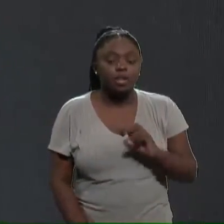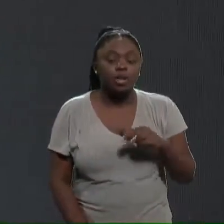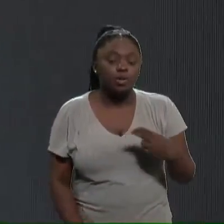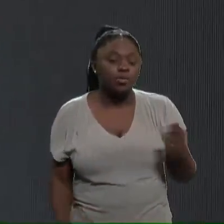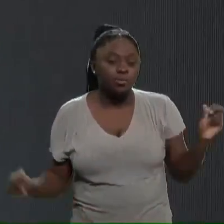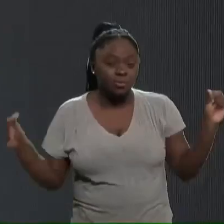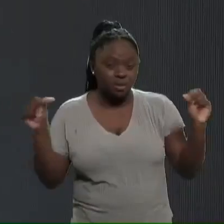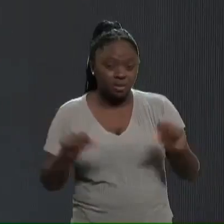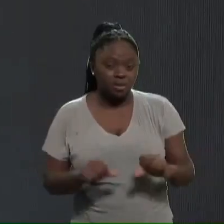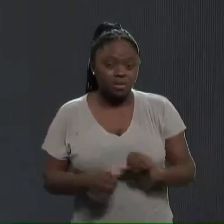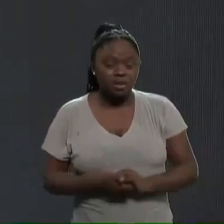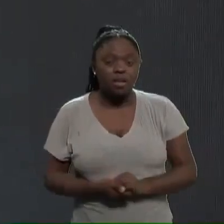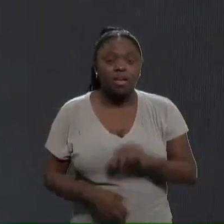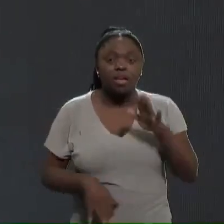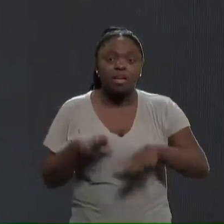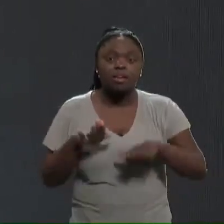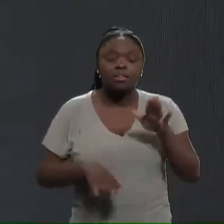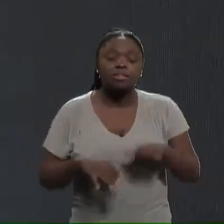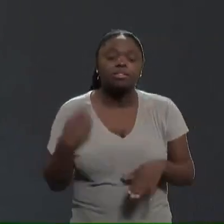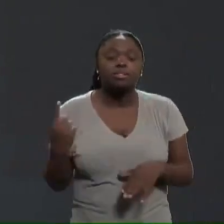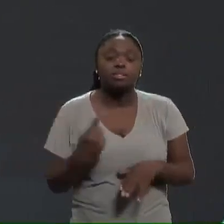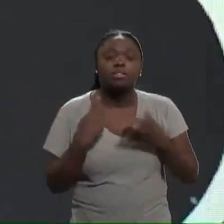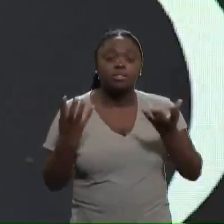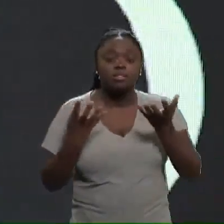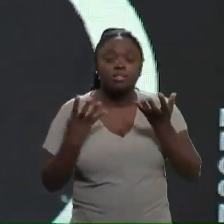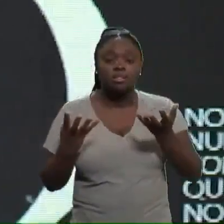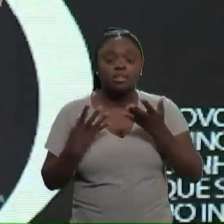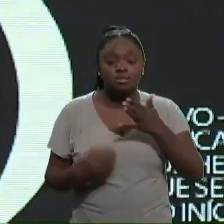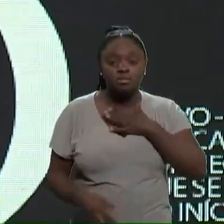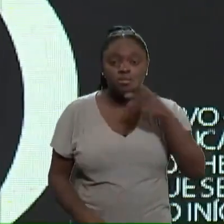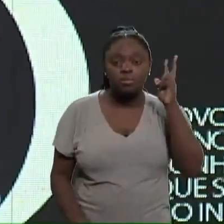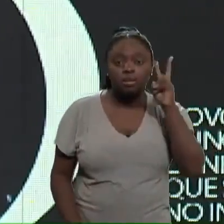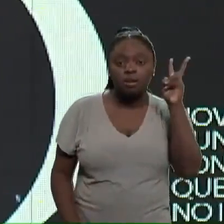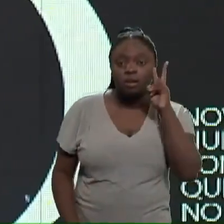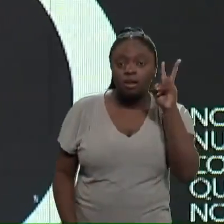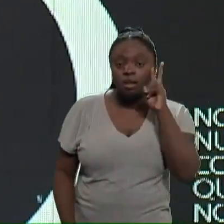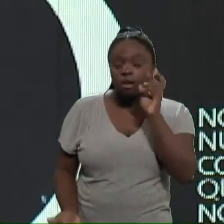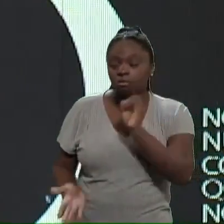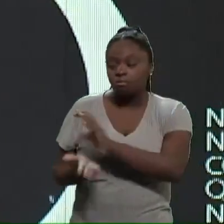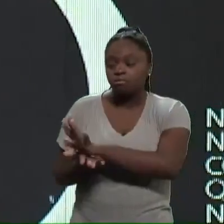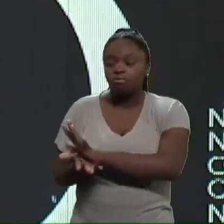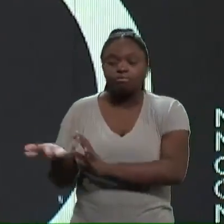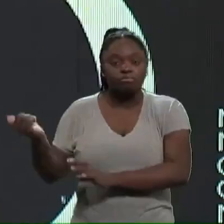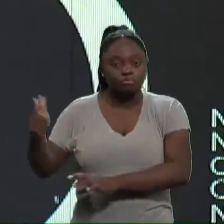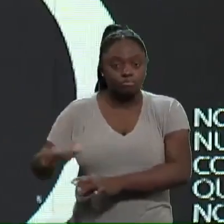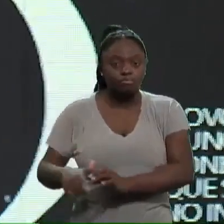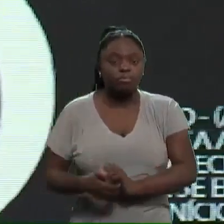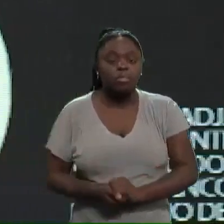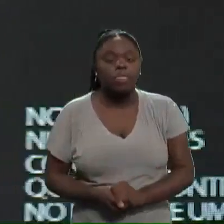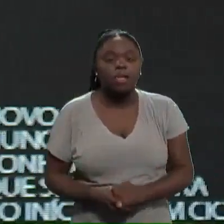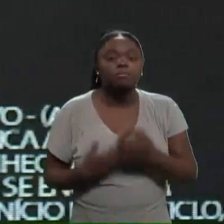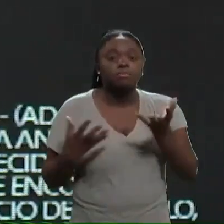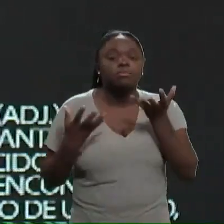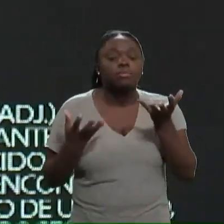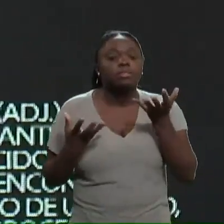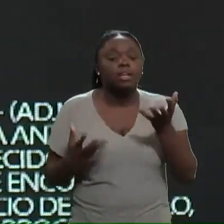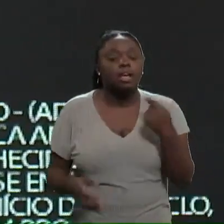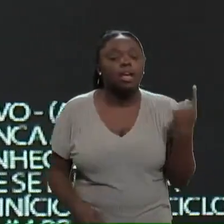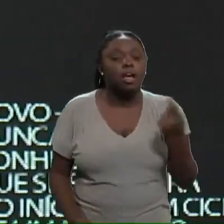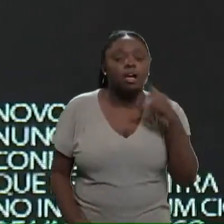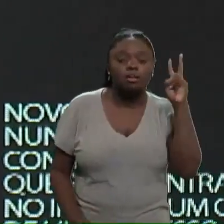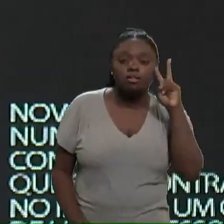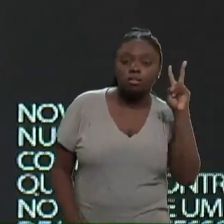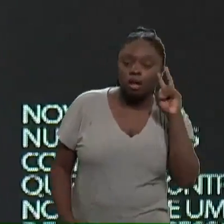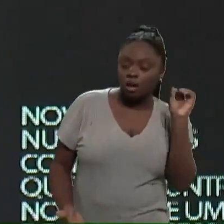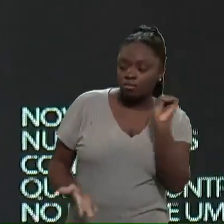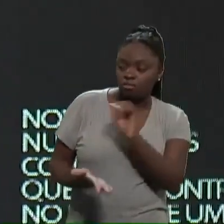pior? Às vezes nós queremos imprimir a nossa história nos outros. Nós queremos projetar a nossa história nos